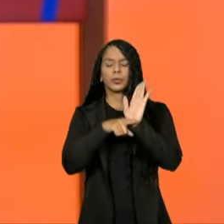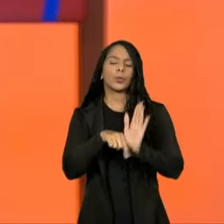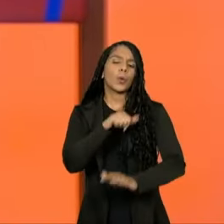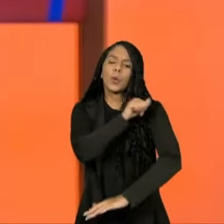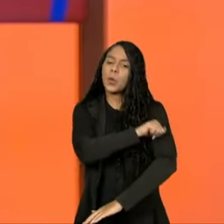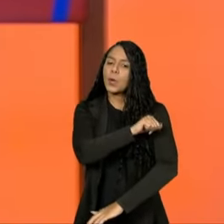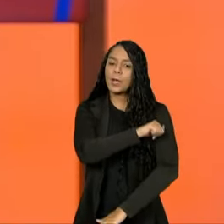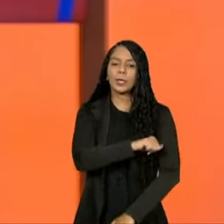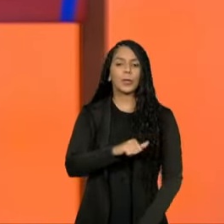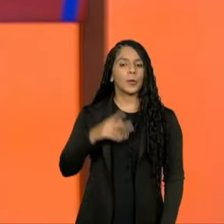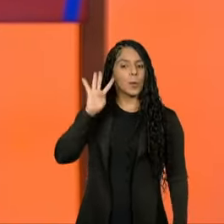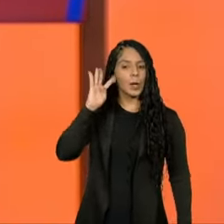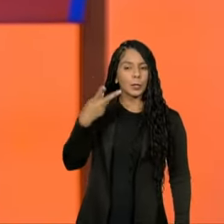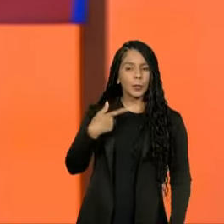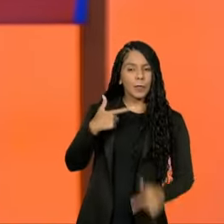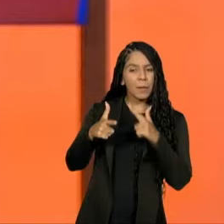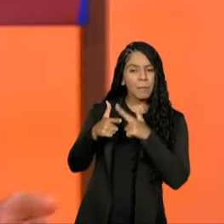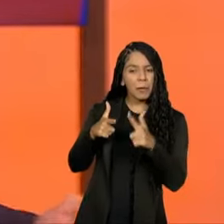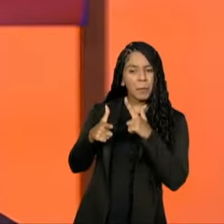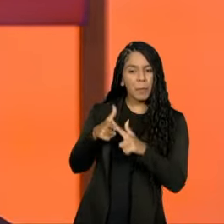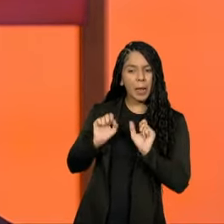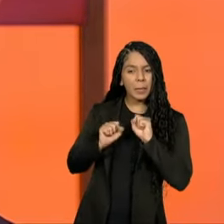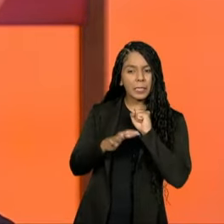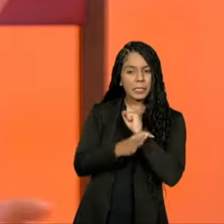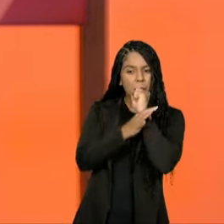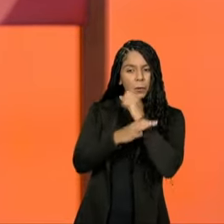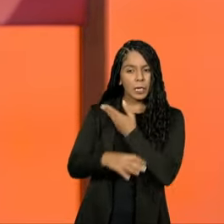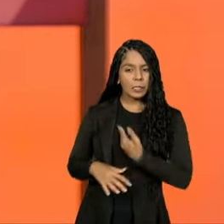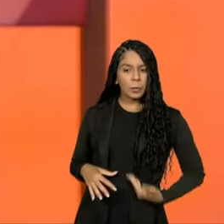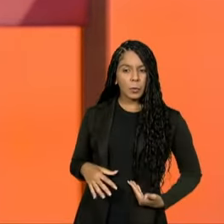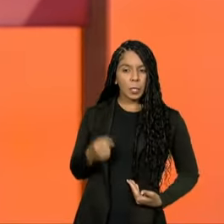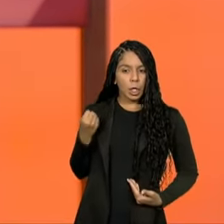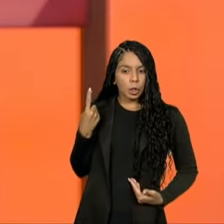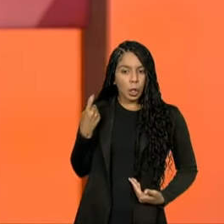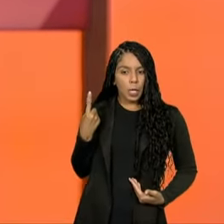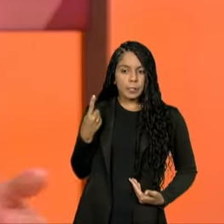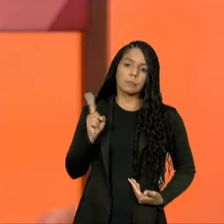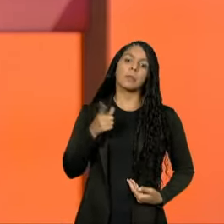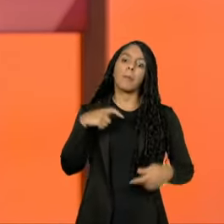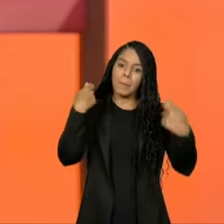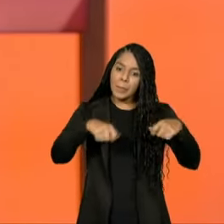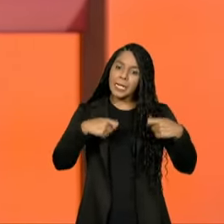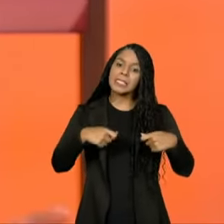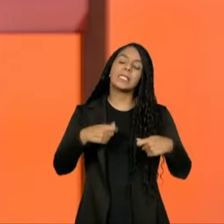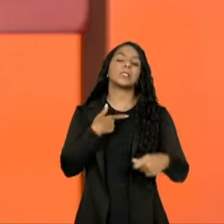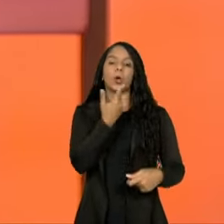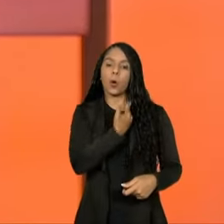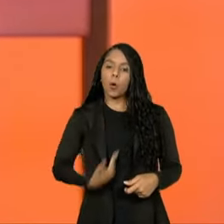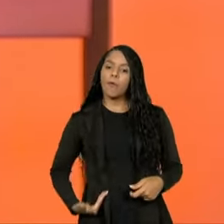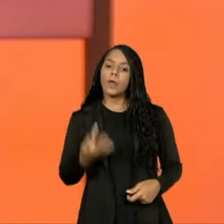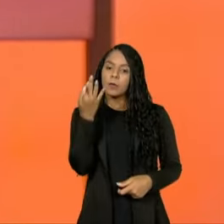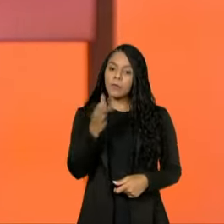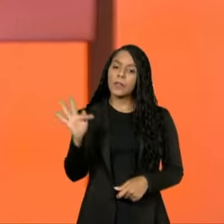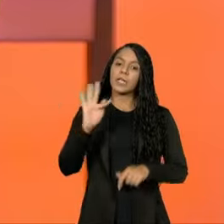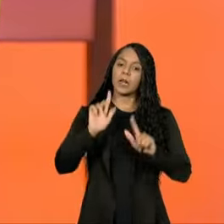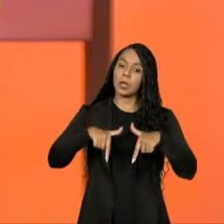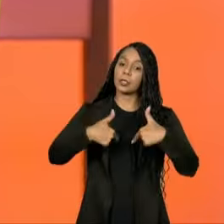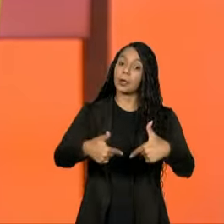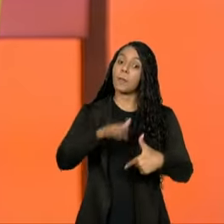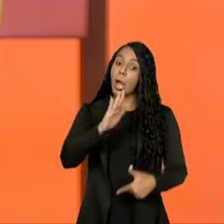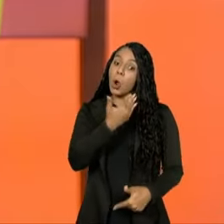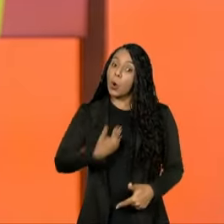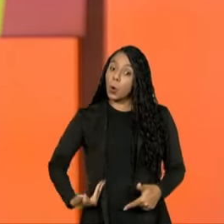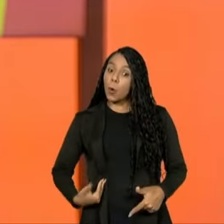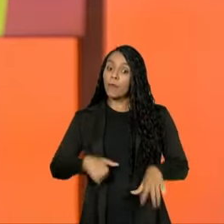não vai resolver o seu problema sem o governo federal. Então, o governo do Rio precisa do governo federal para agir. Agora, o governo do